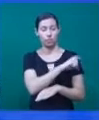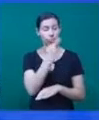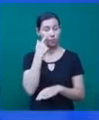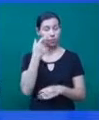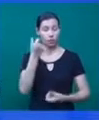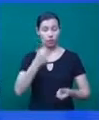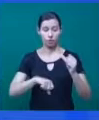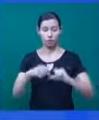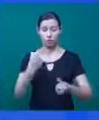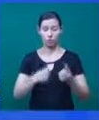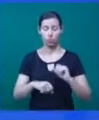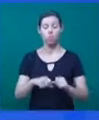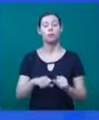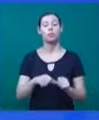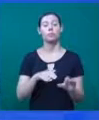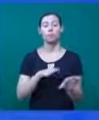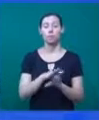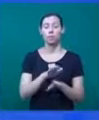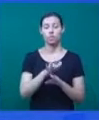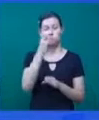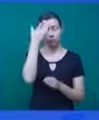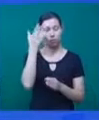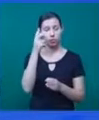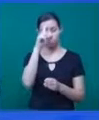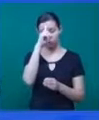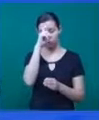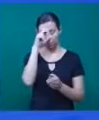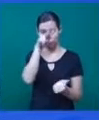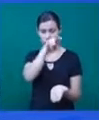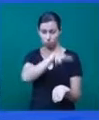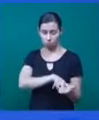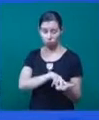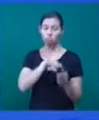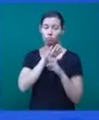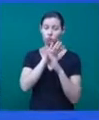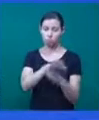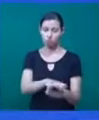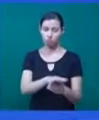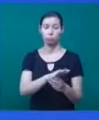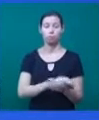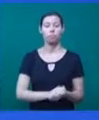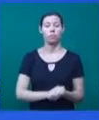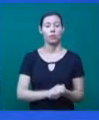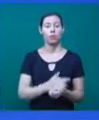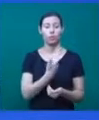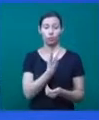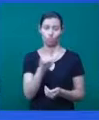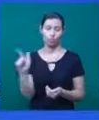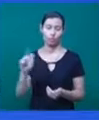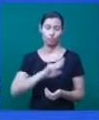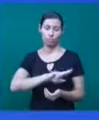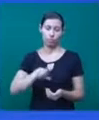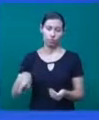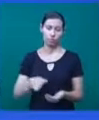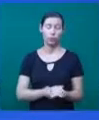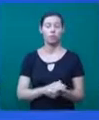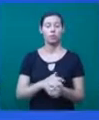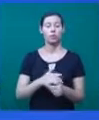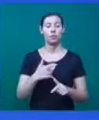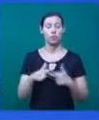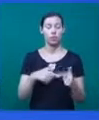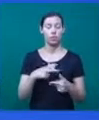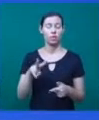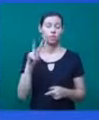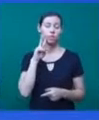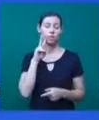pré-cirúrgicos, oferecer orientações pré- e pós-operatórias, realizar a troca de curativos dos pacientes. pacientes e outras atividades. O horário de trabalho